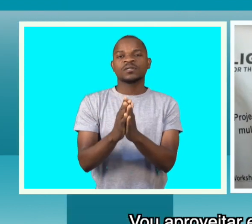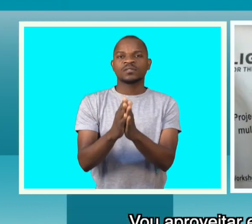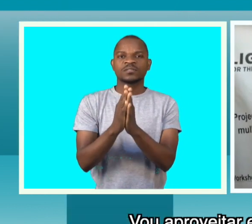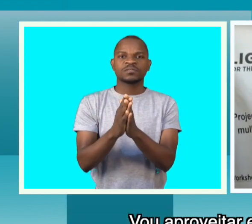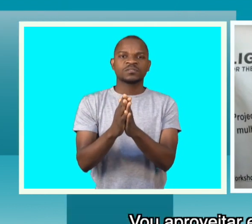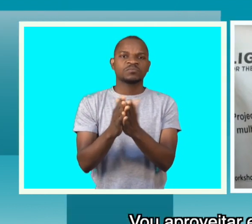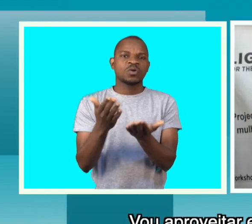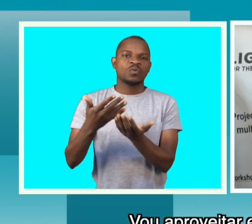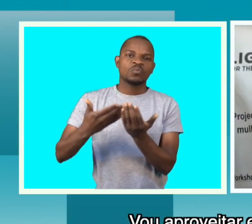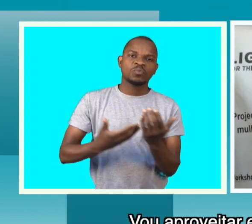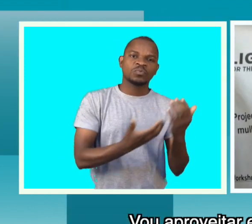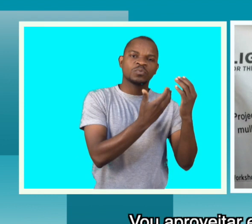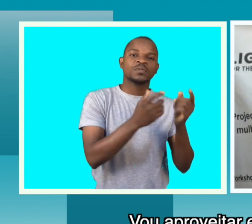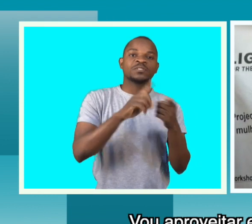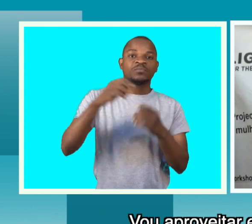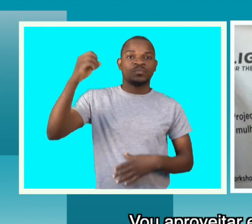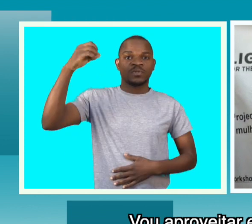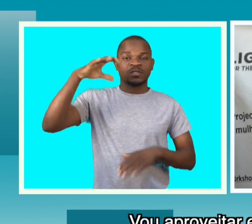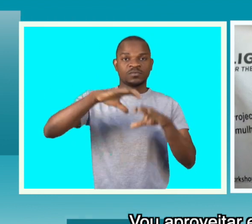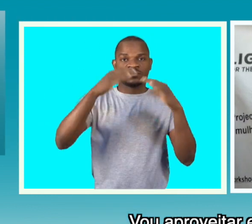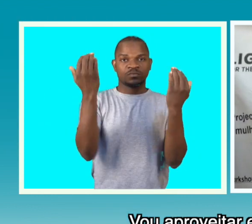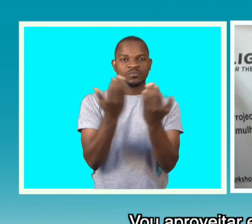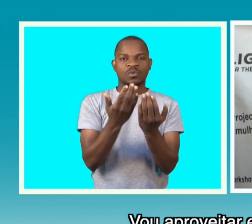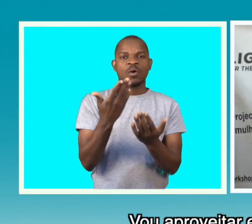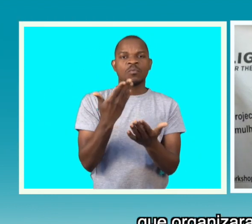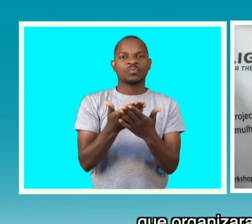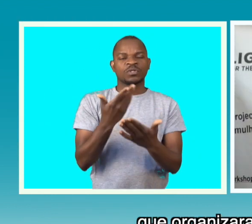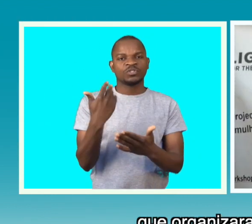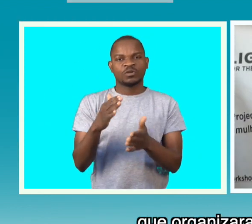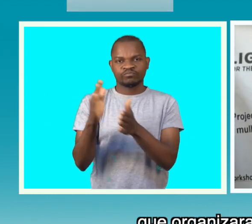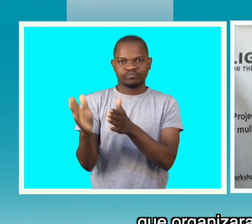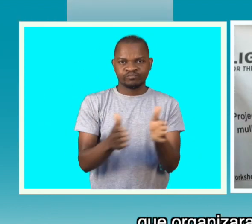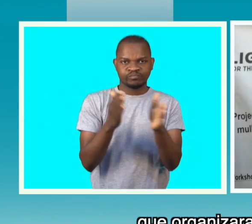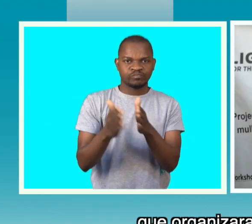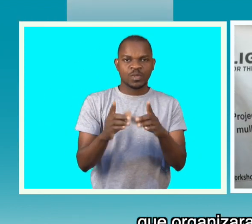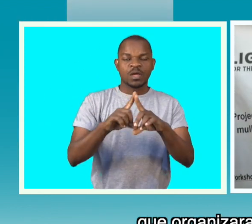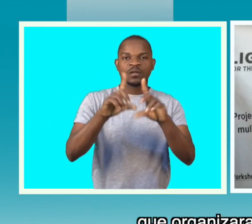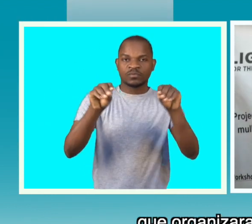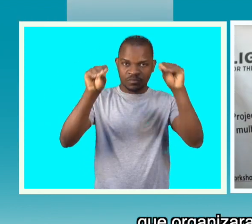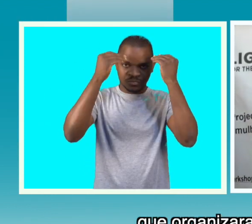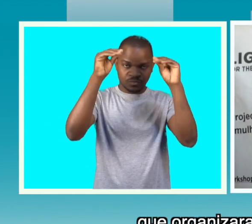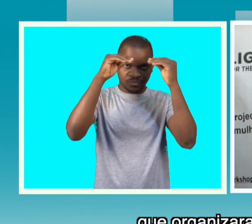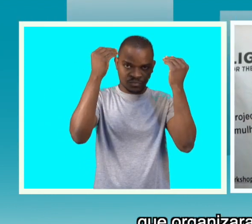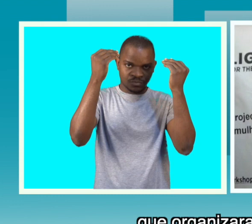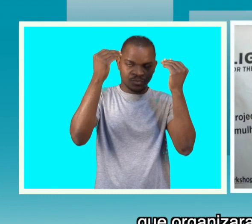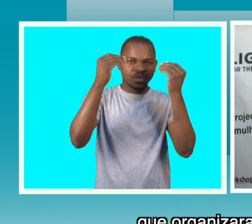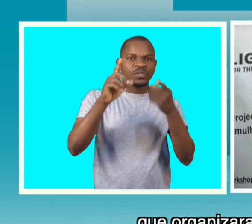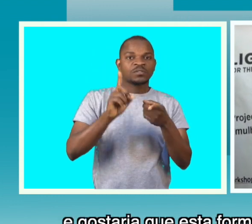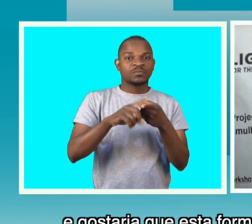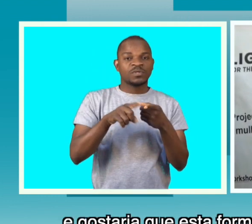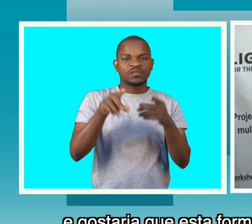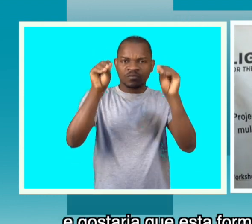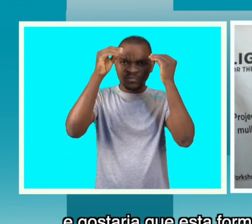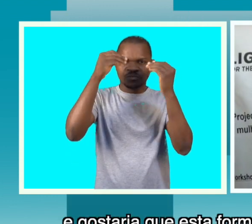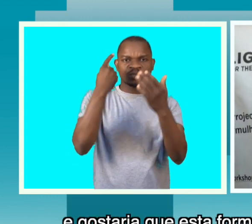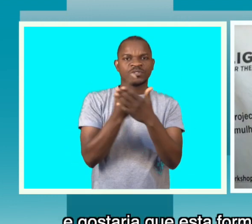agradecer ao Unicef junto com a Light, que organizou essa formação. A que